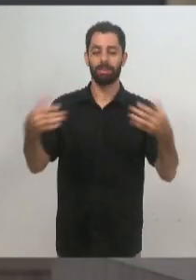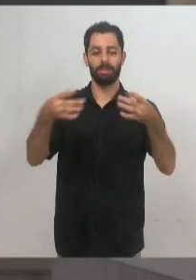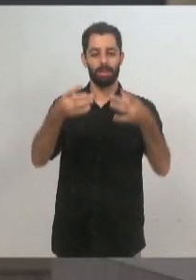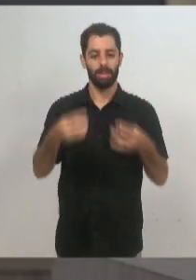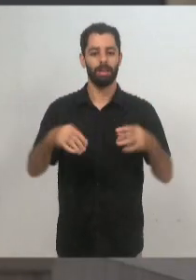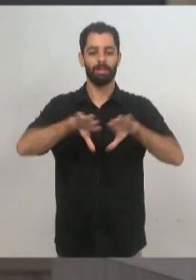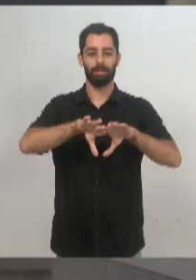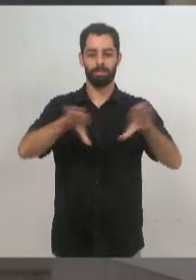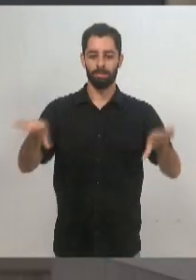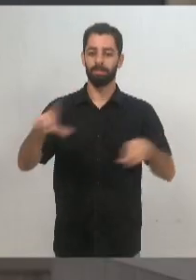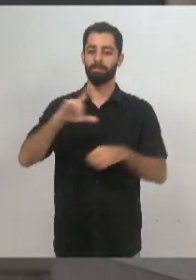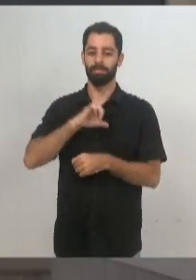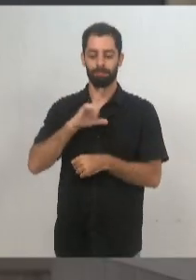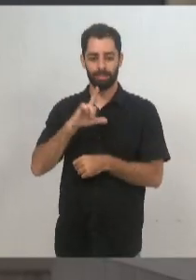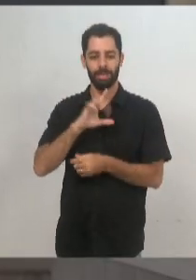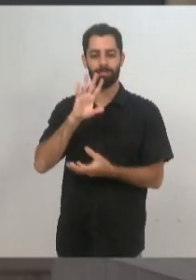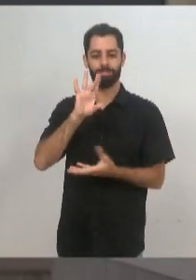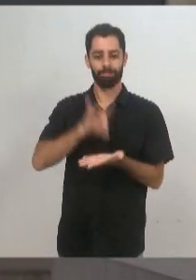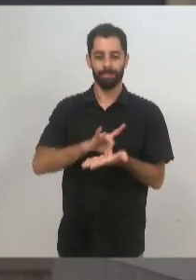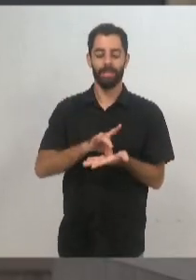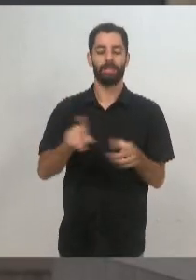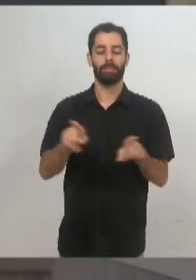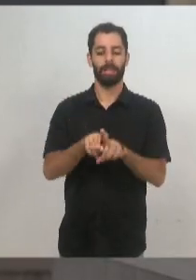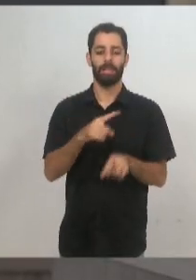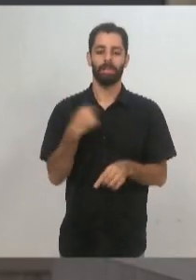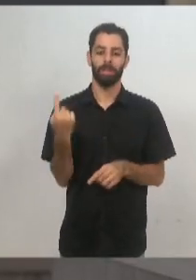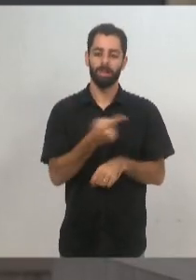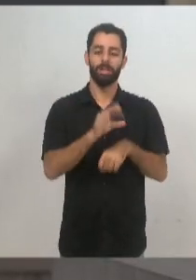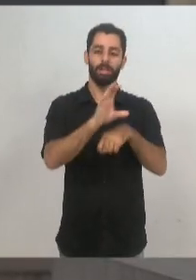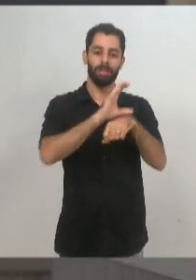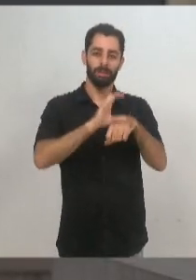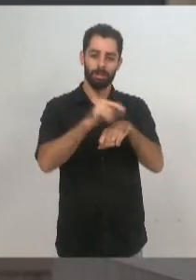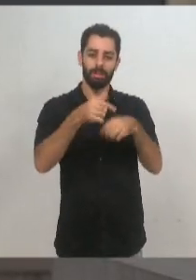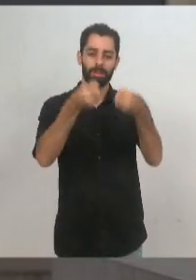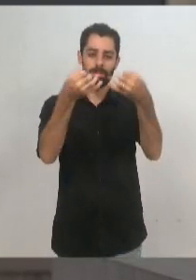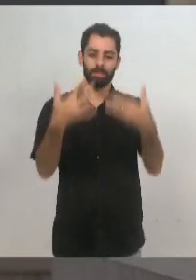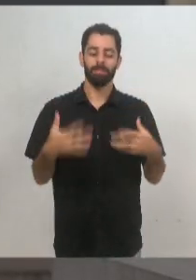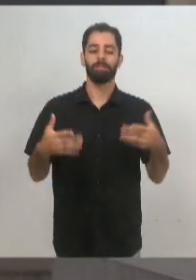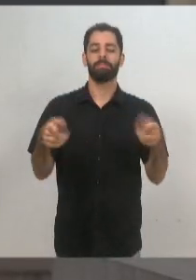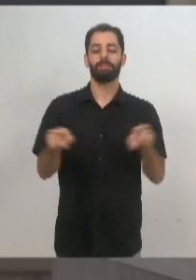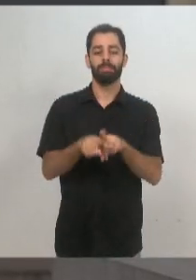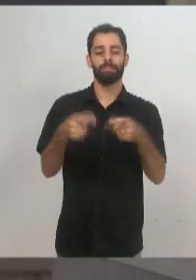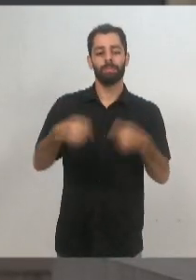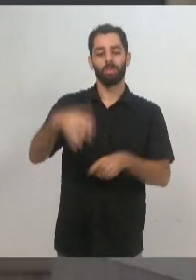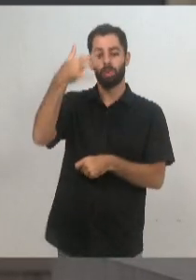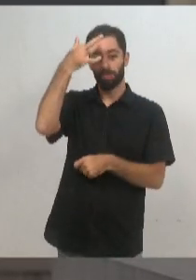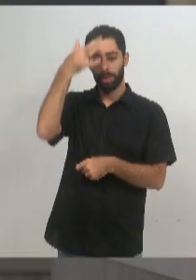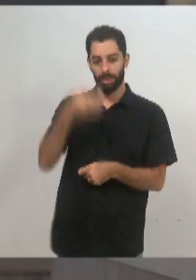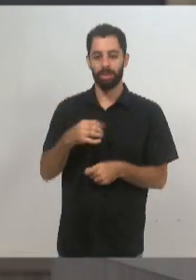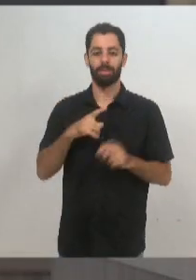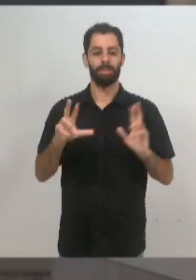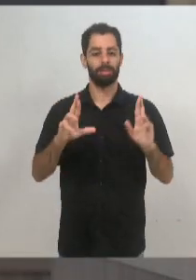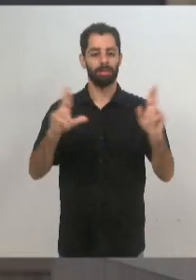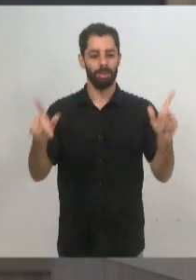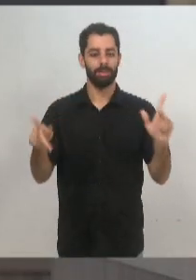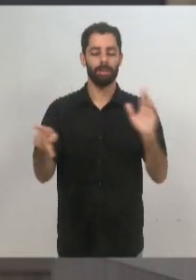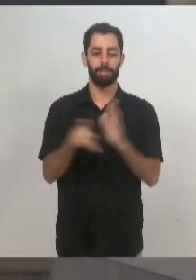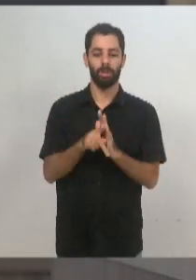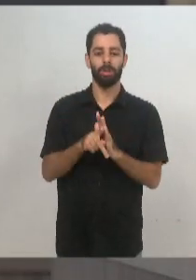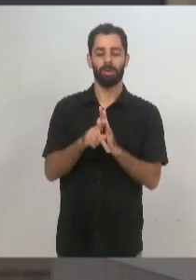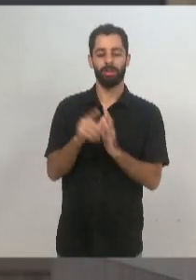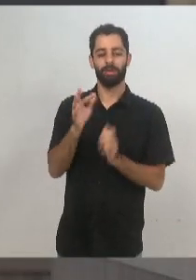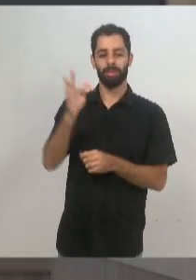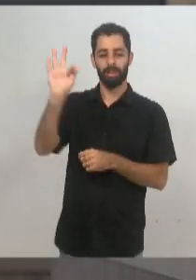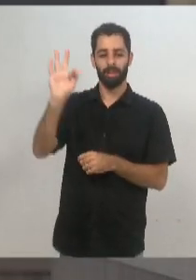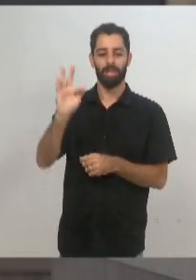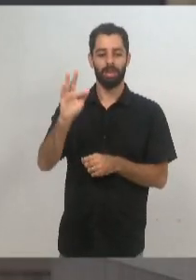bem separado, inclusive na nossa Constituição, e é preciso entender essa separação da República. Mas eu quero